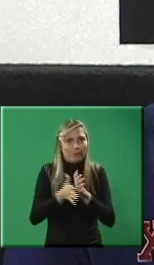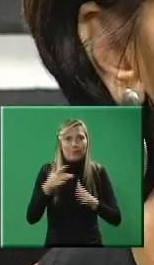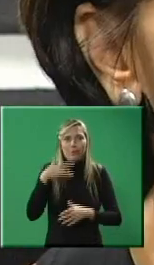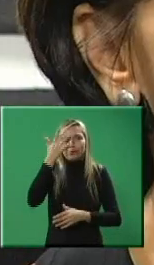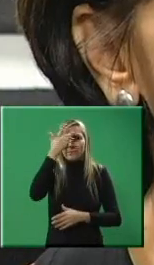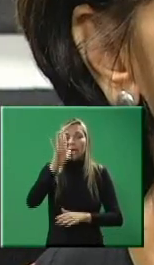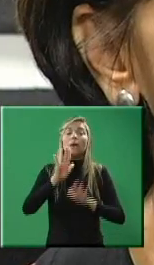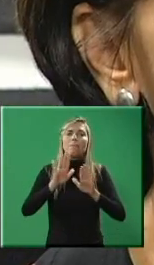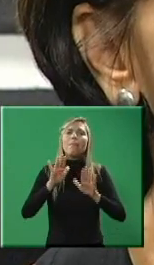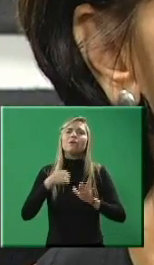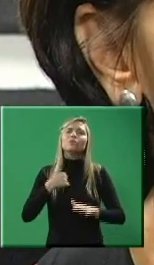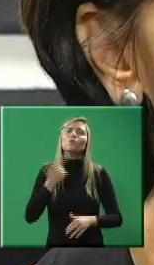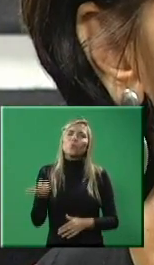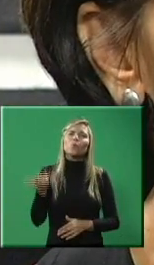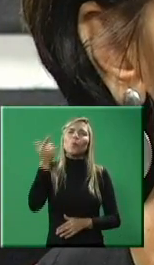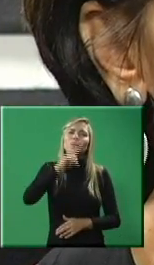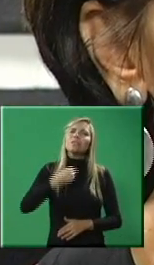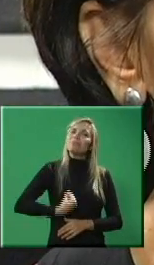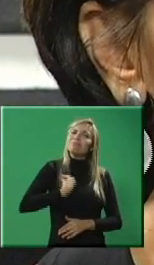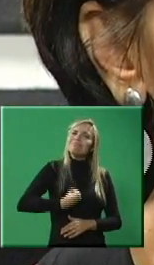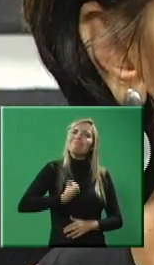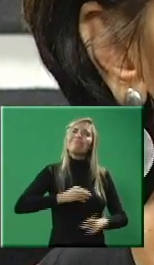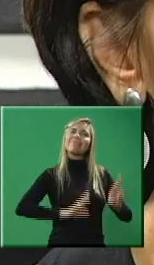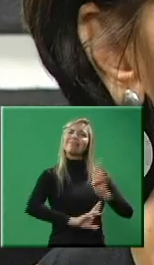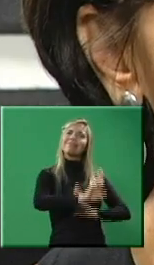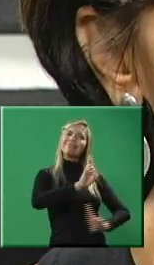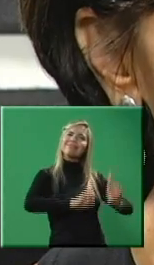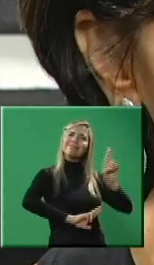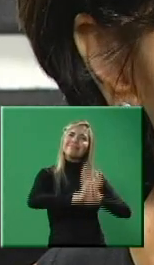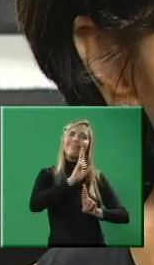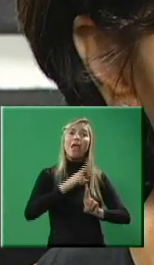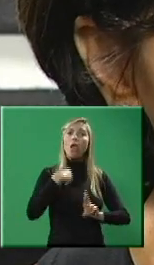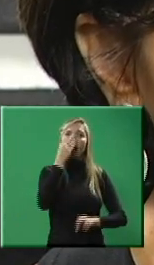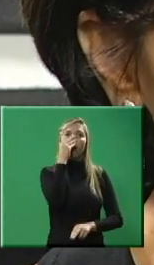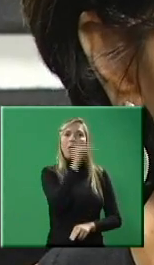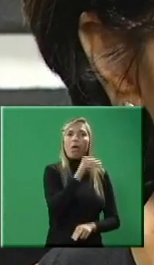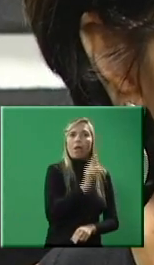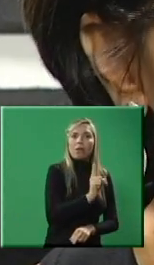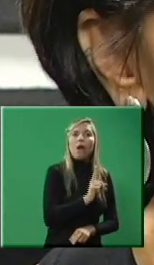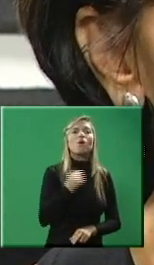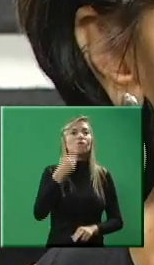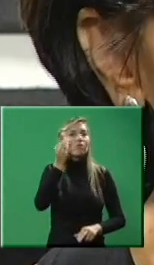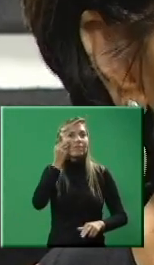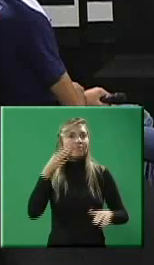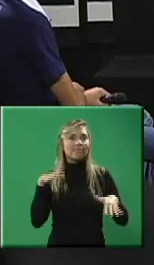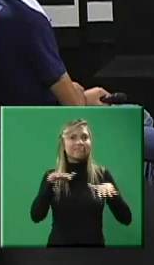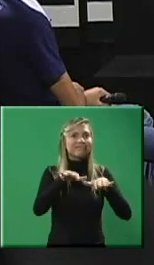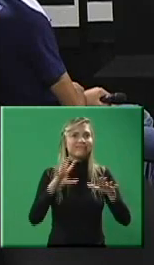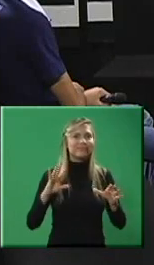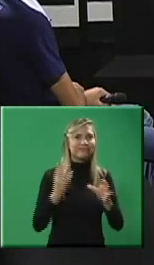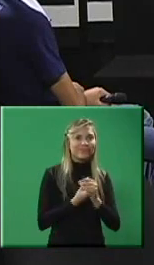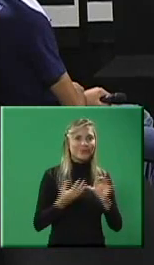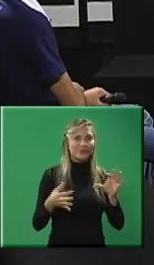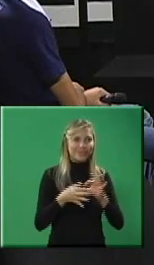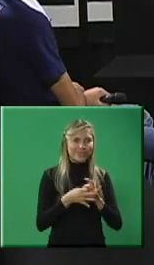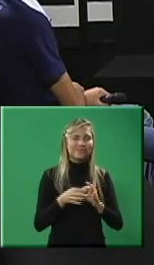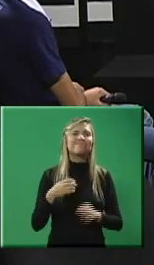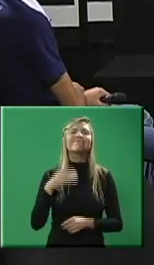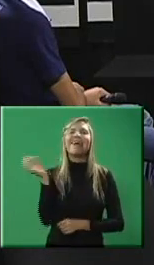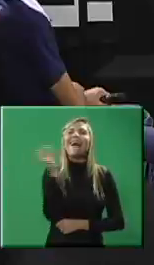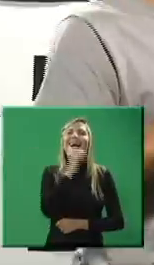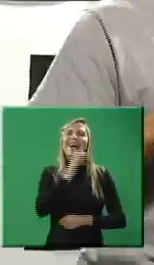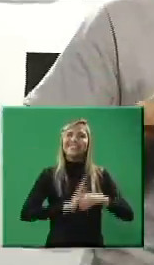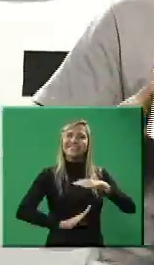Libras, mas eu consigo conviver com eles de uma forma que eu não vou excluí-los, e sim a partir daí incluí-los. Muito bem, a gente vai fazer um